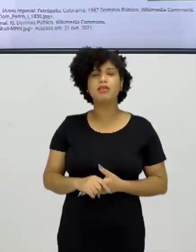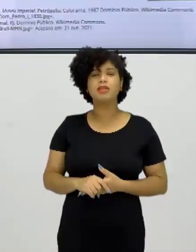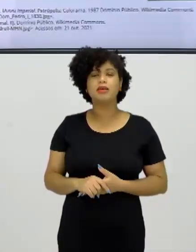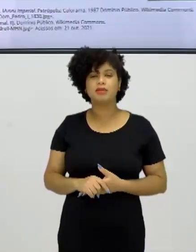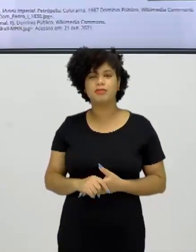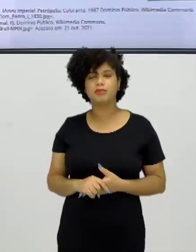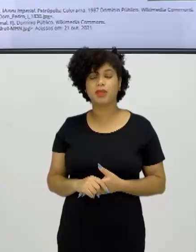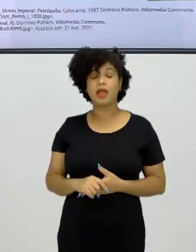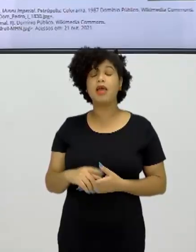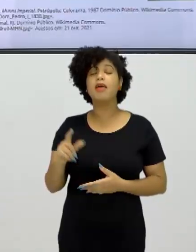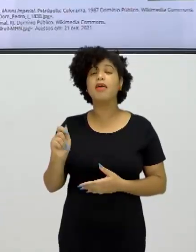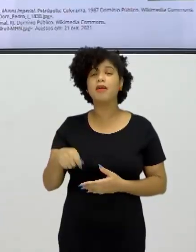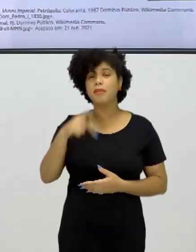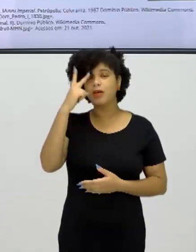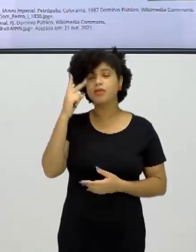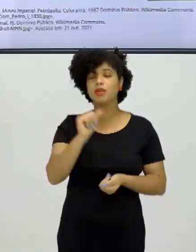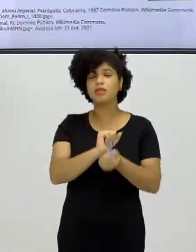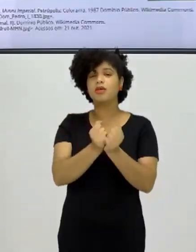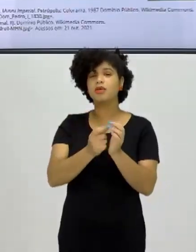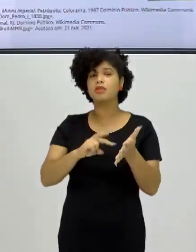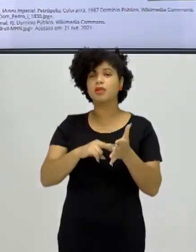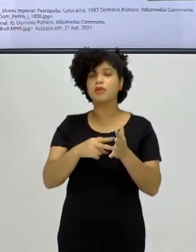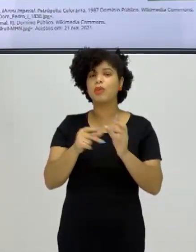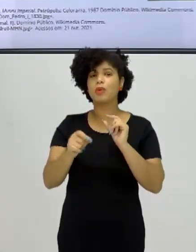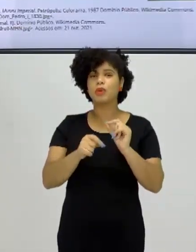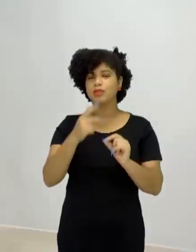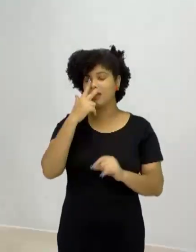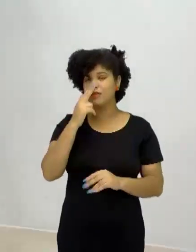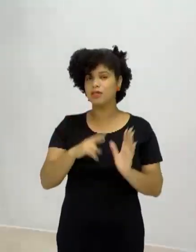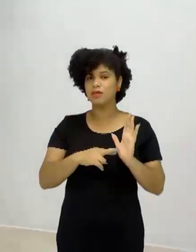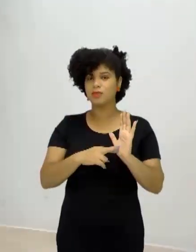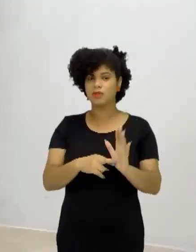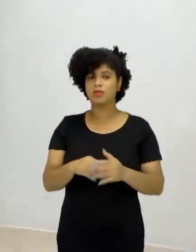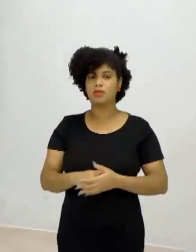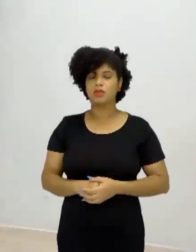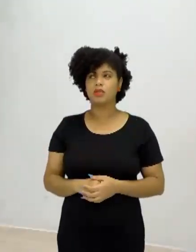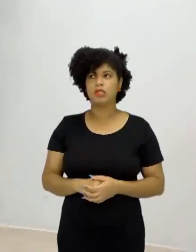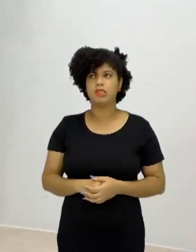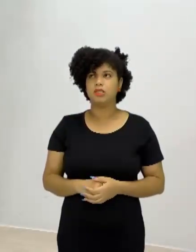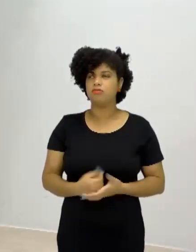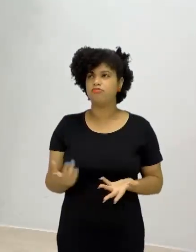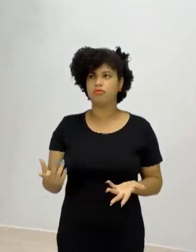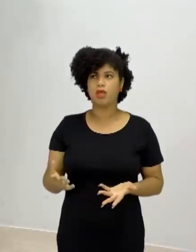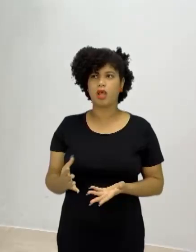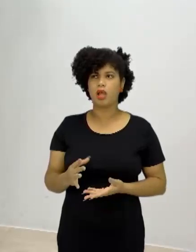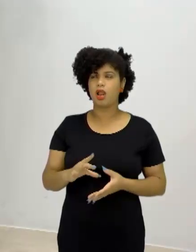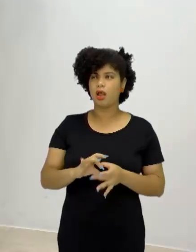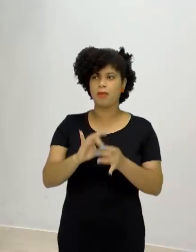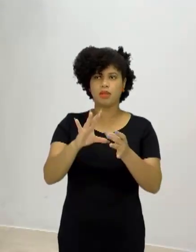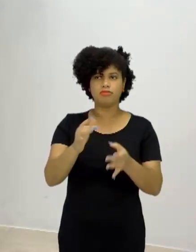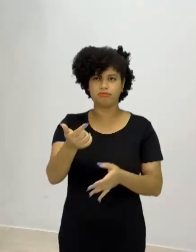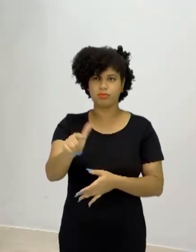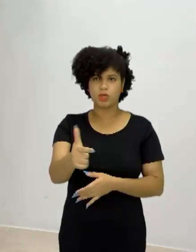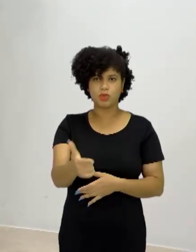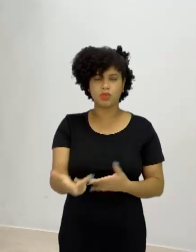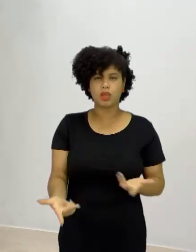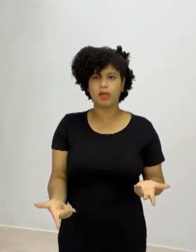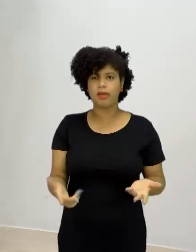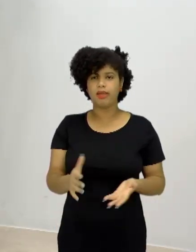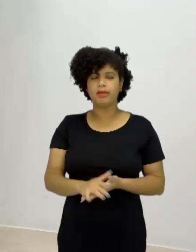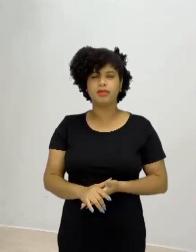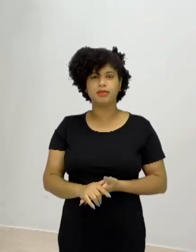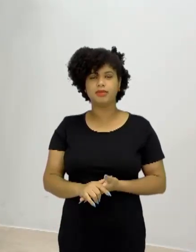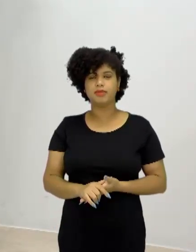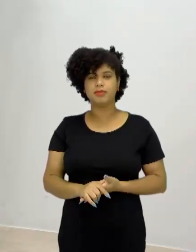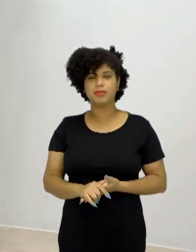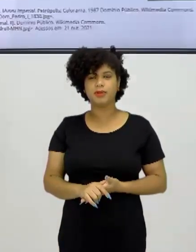uma pessoa ser escravizada? O que você responderia? A perda total de liberdade, né? A perda da condição humana também. Perda total